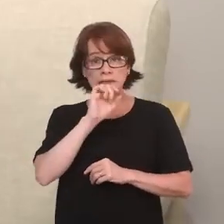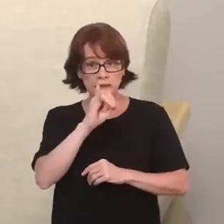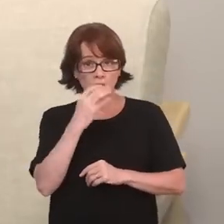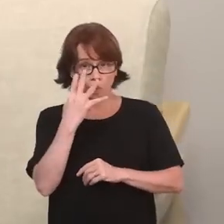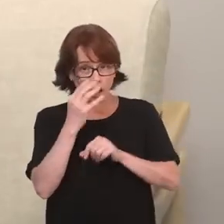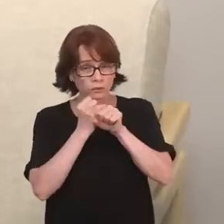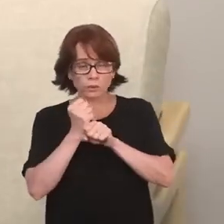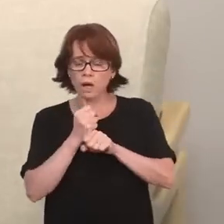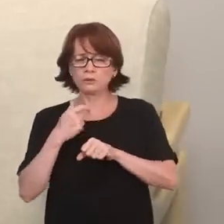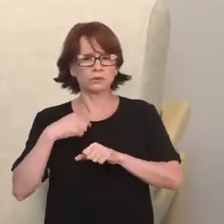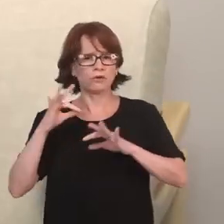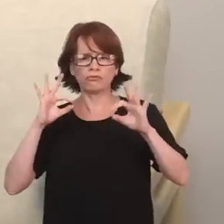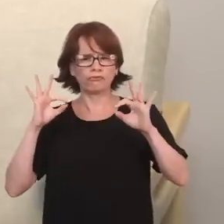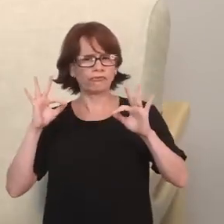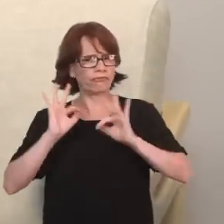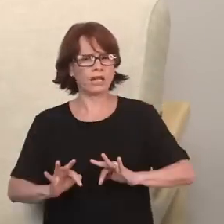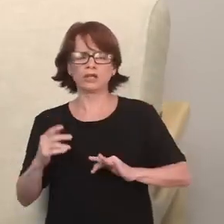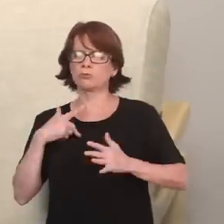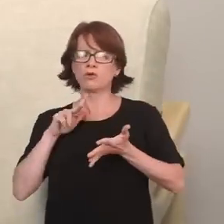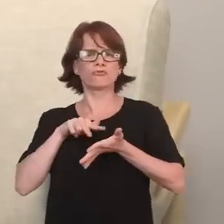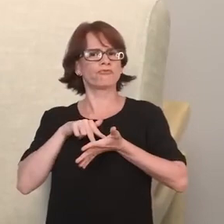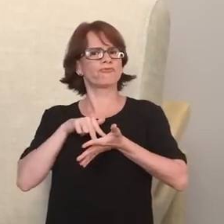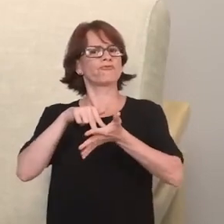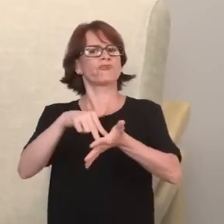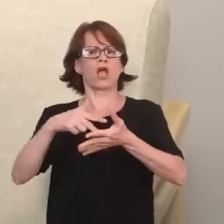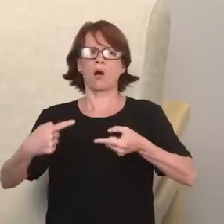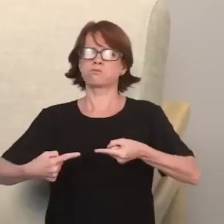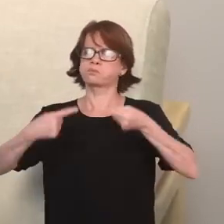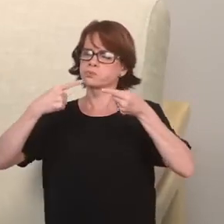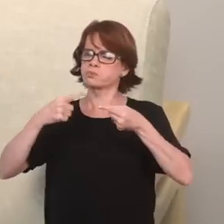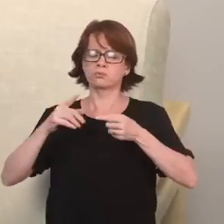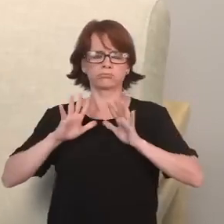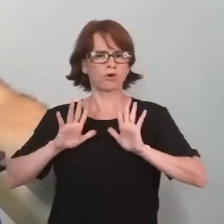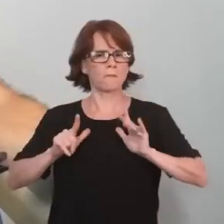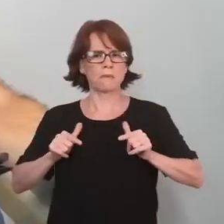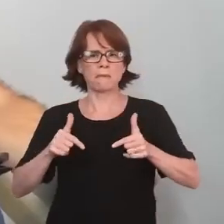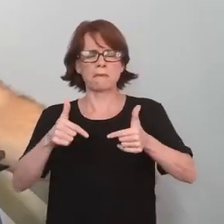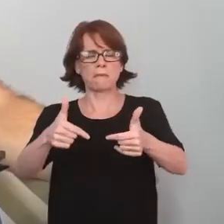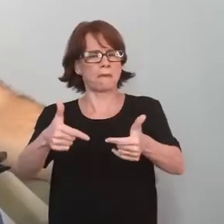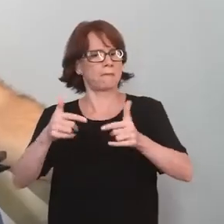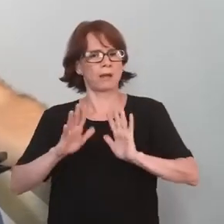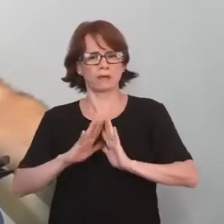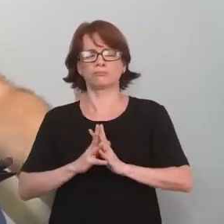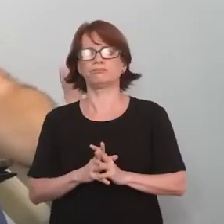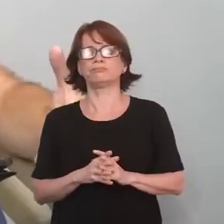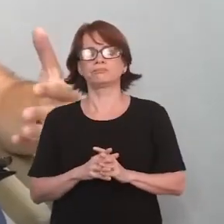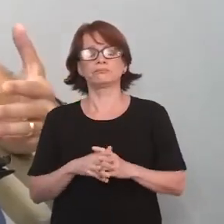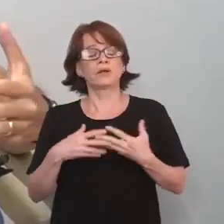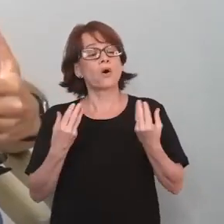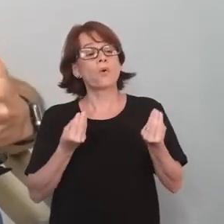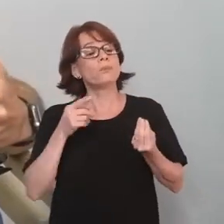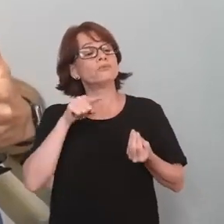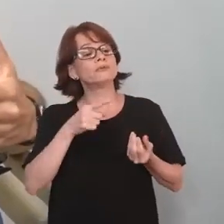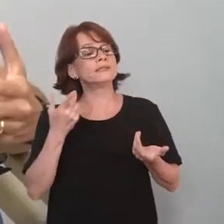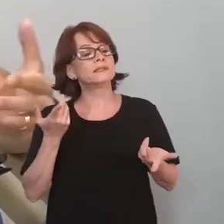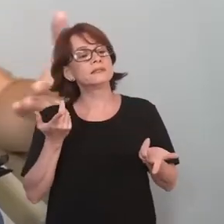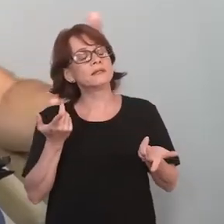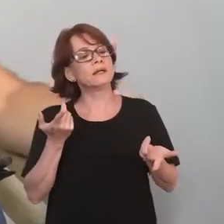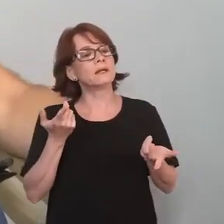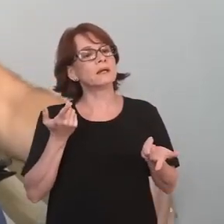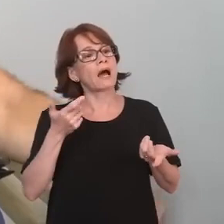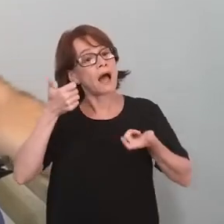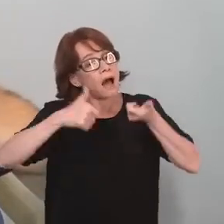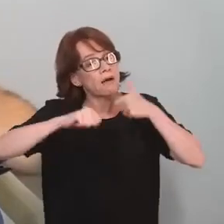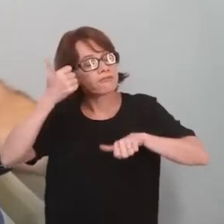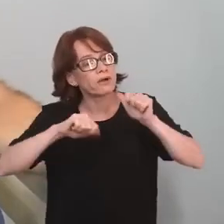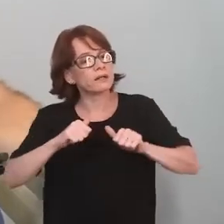oposição firme, né? E rezando muito para passar em 4 anos. Como é que você vê o início do seu primeiro mandato e o início